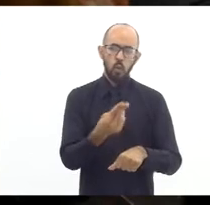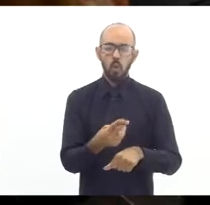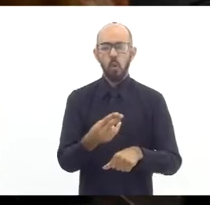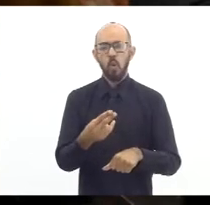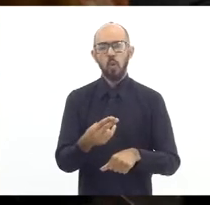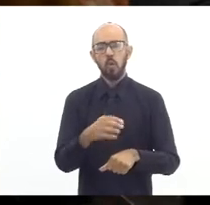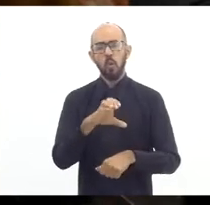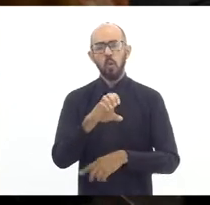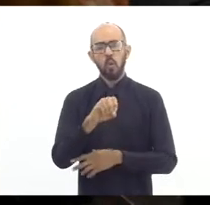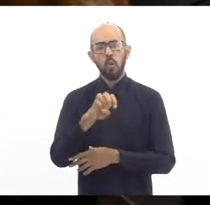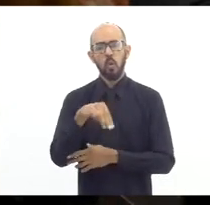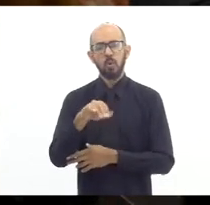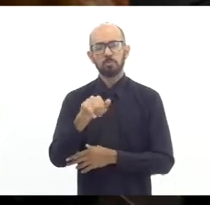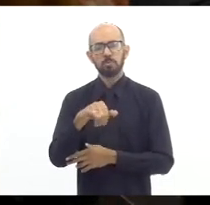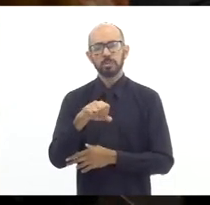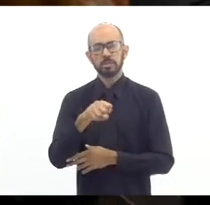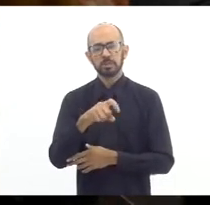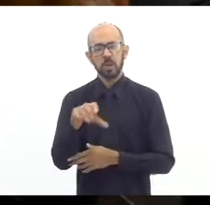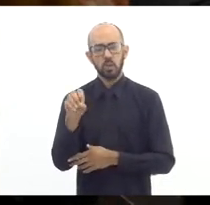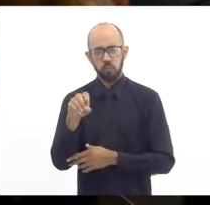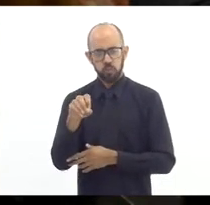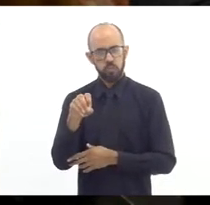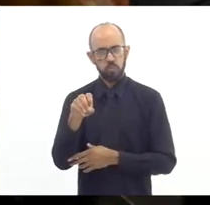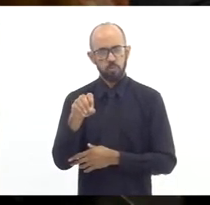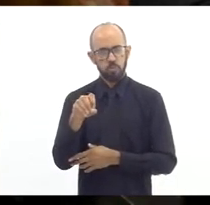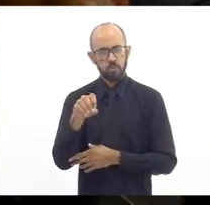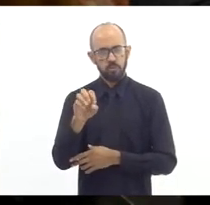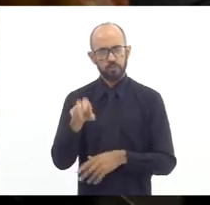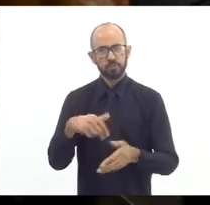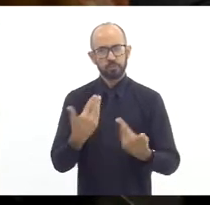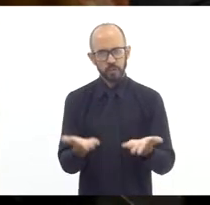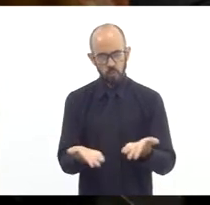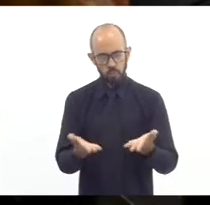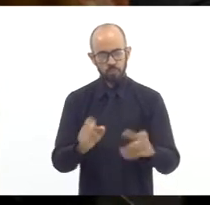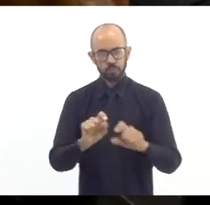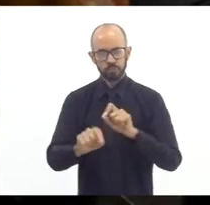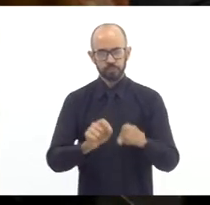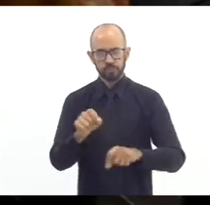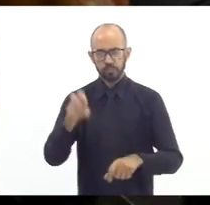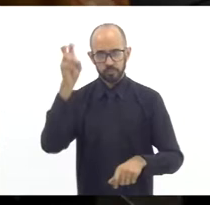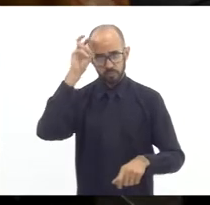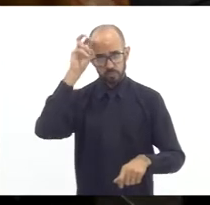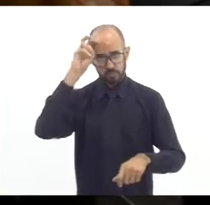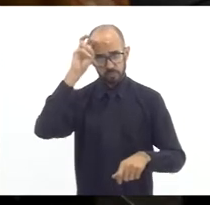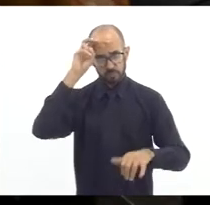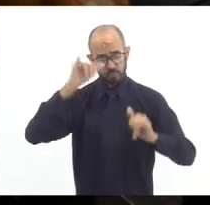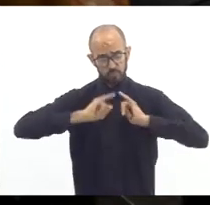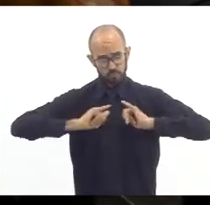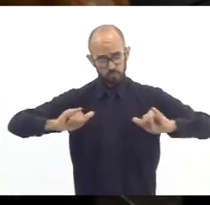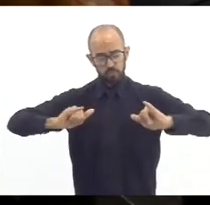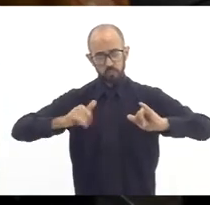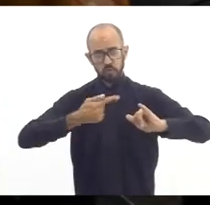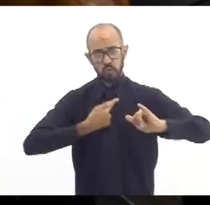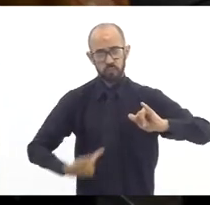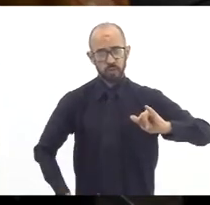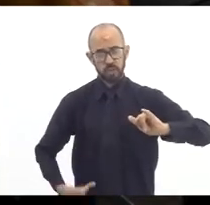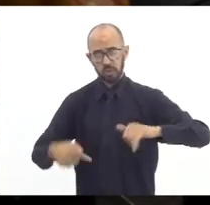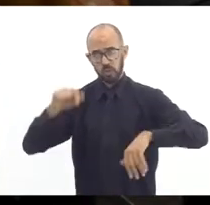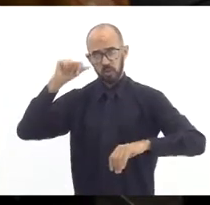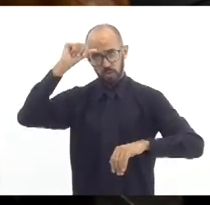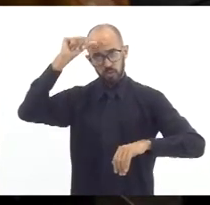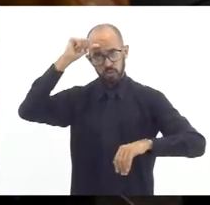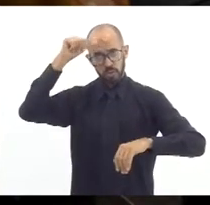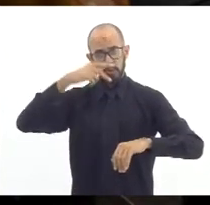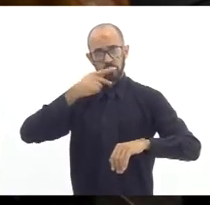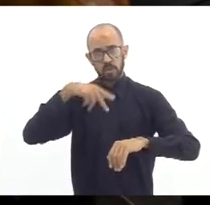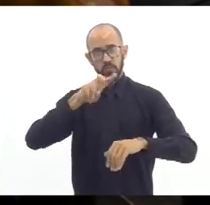comissionados. E, nesse sentido, na última quinta-feira, no pronunciamento do governador, ele disse que autorizará o